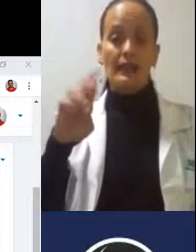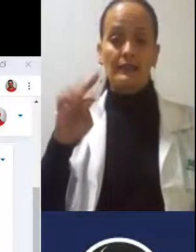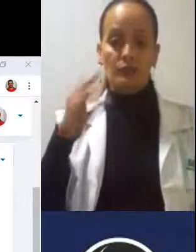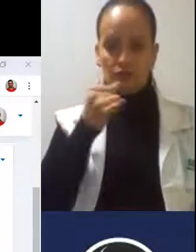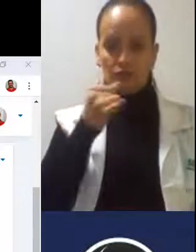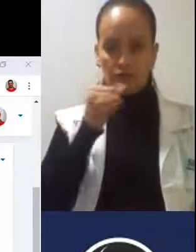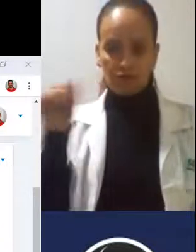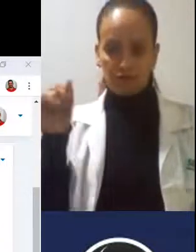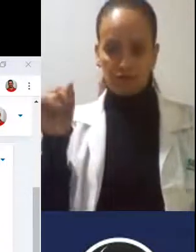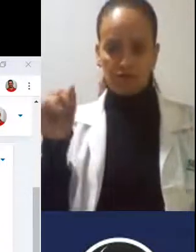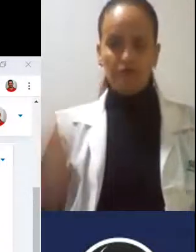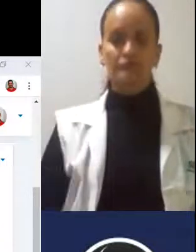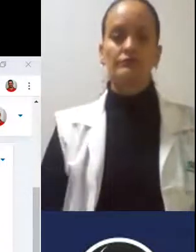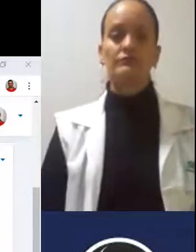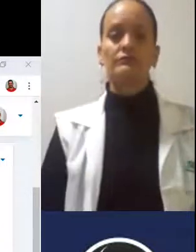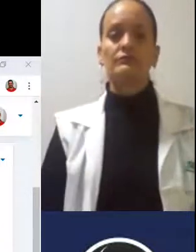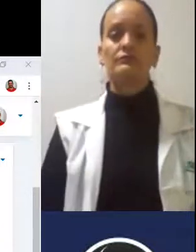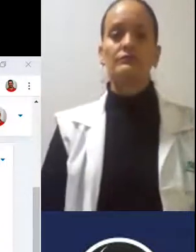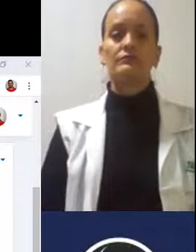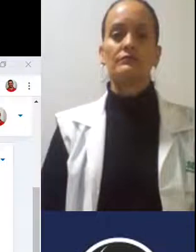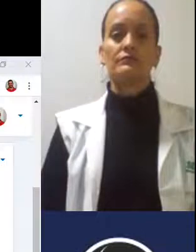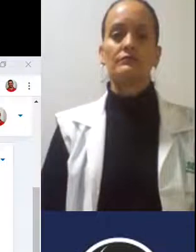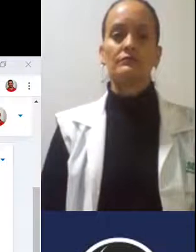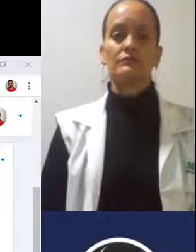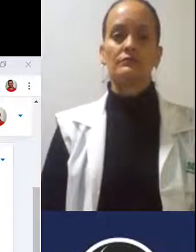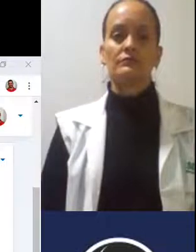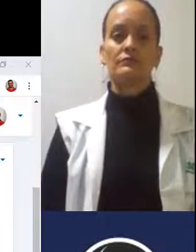Então, vou aumentar aqui só para vocês verem.